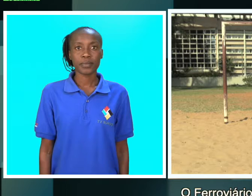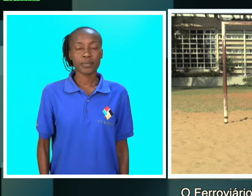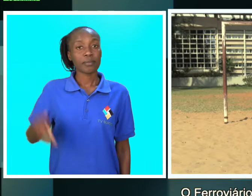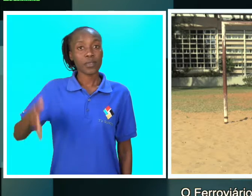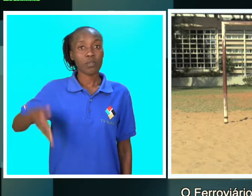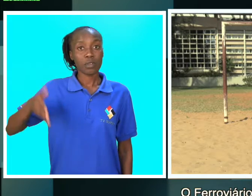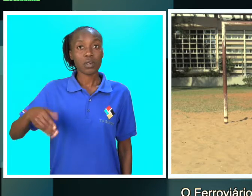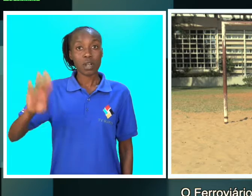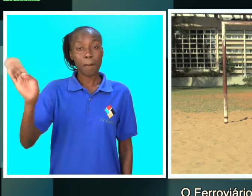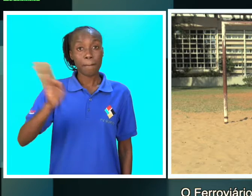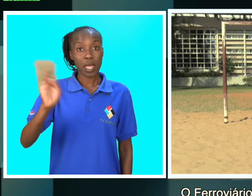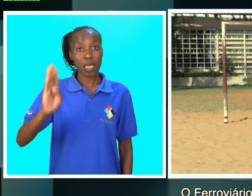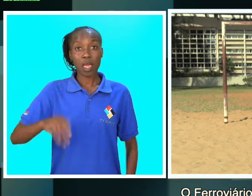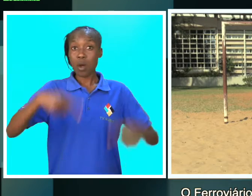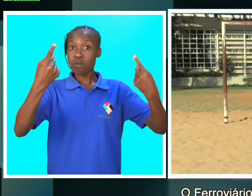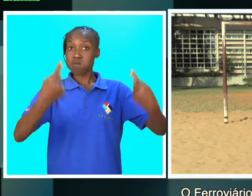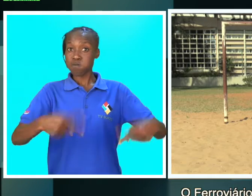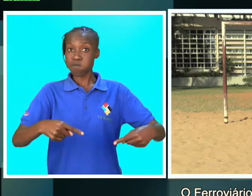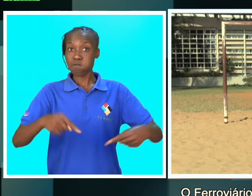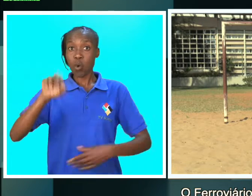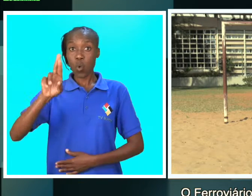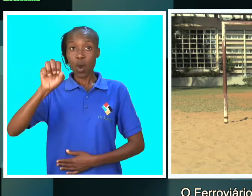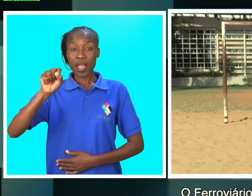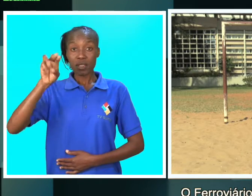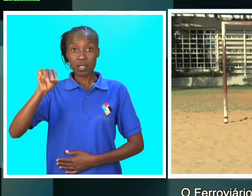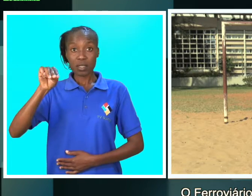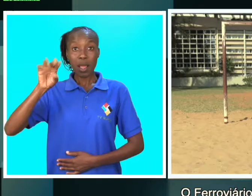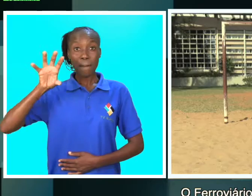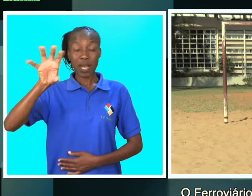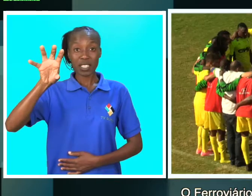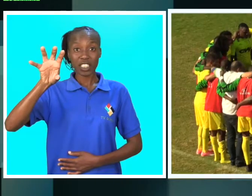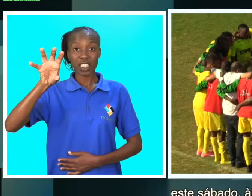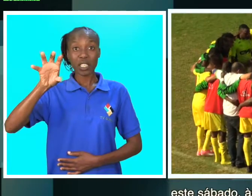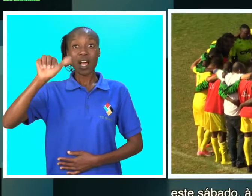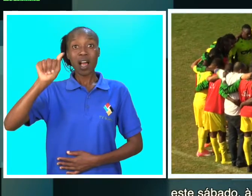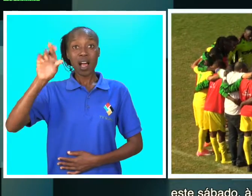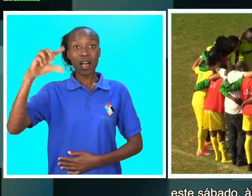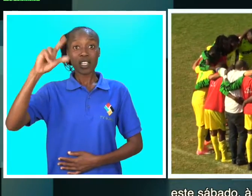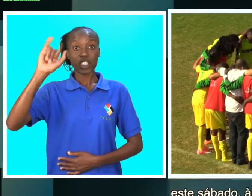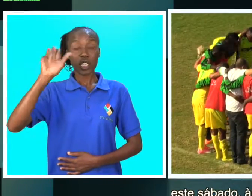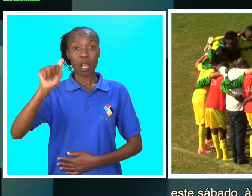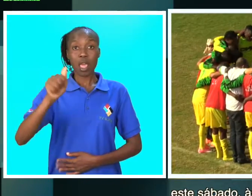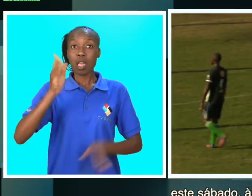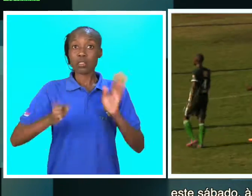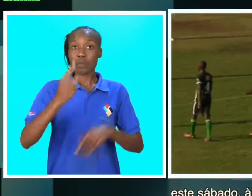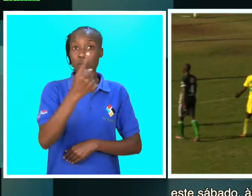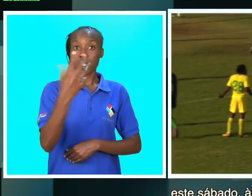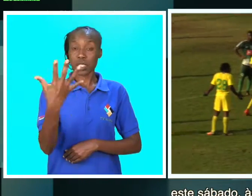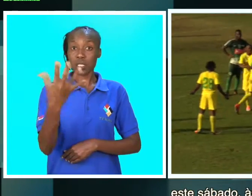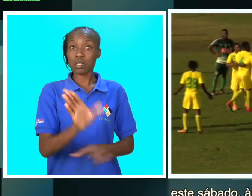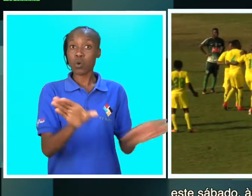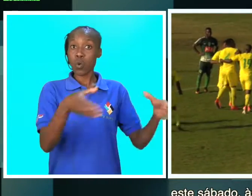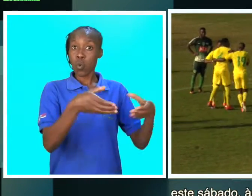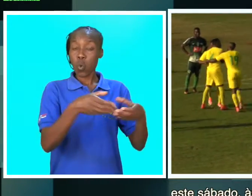O Ferroviário da Beira defronta o SM da Argélia este sábado, às 15h, no